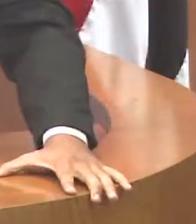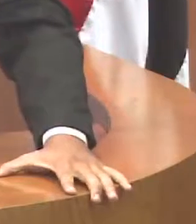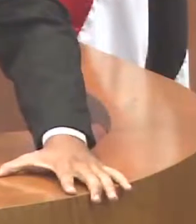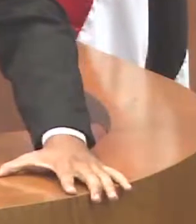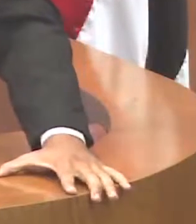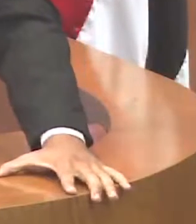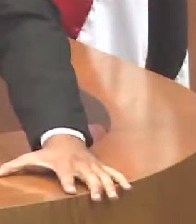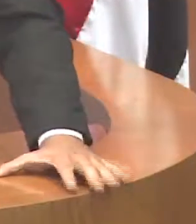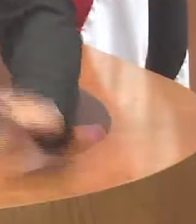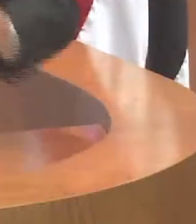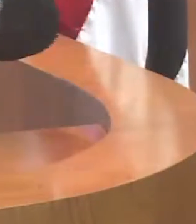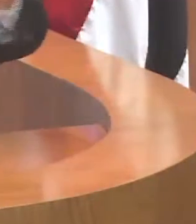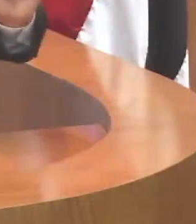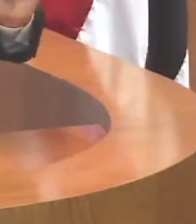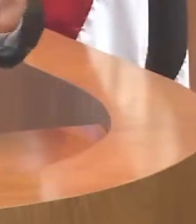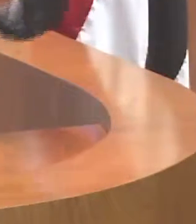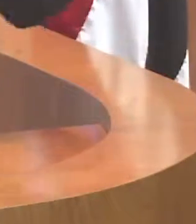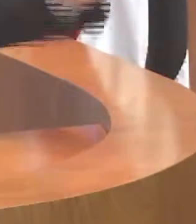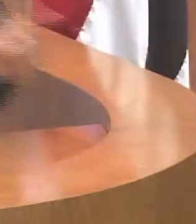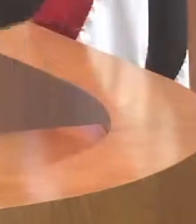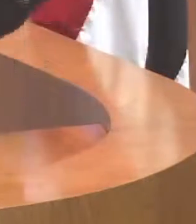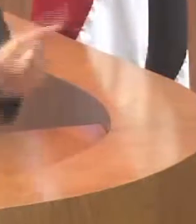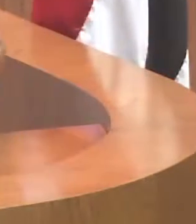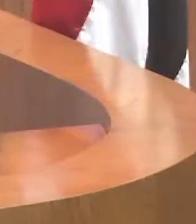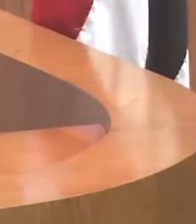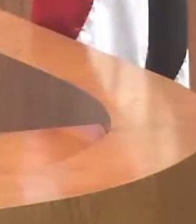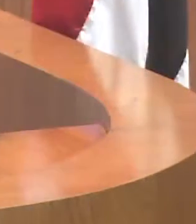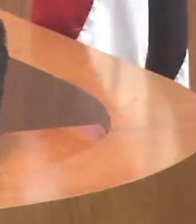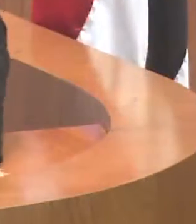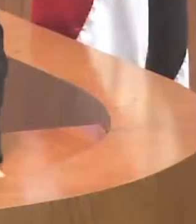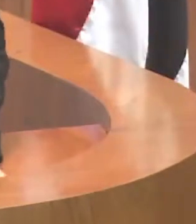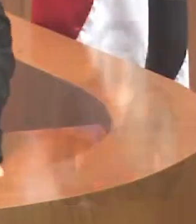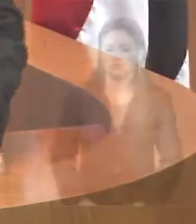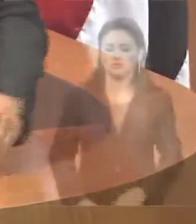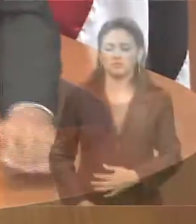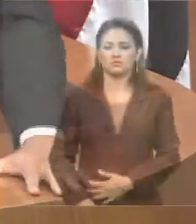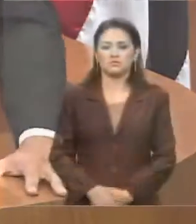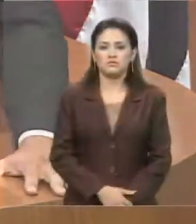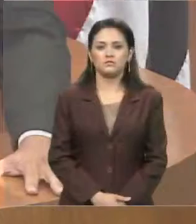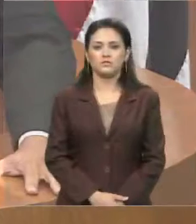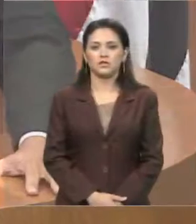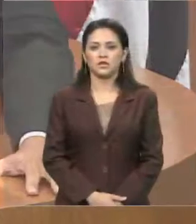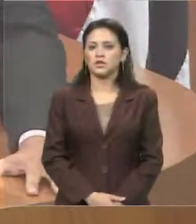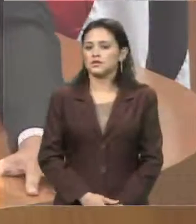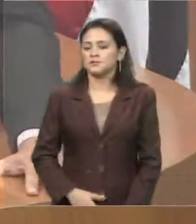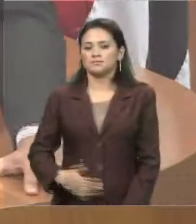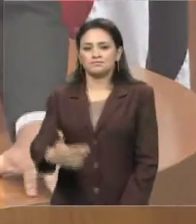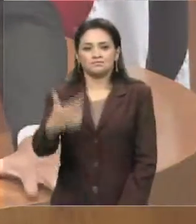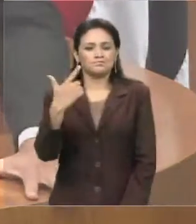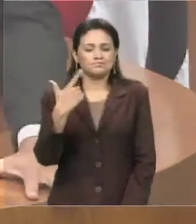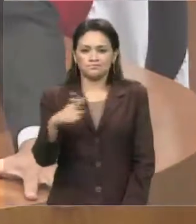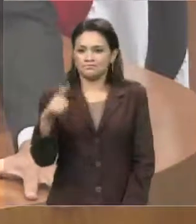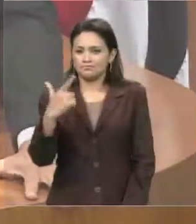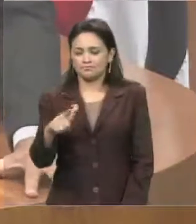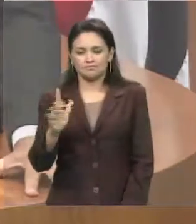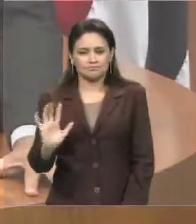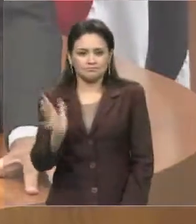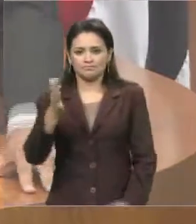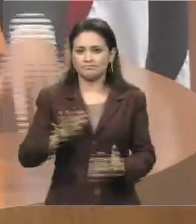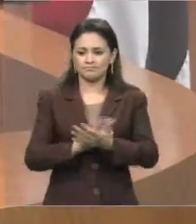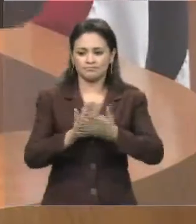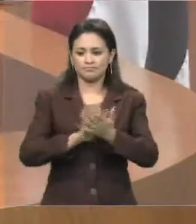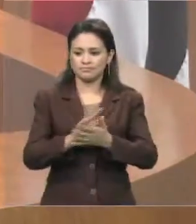médicos trabalhem, e absolutamente nada tem acontecido para responsabilizar o senhor prefeito, o senhor secretário de